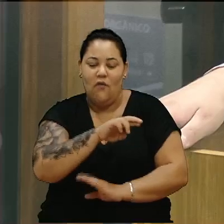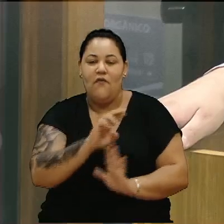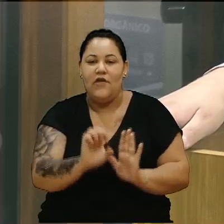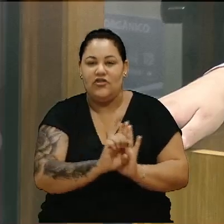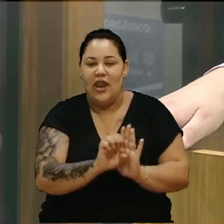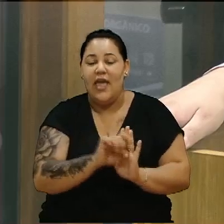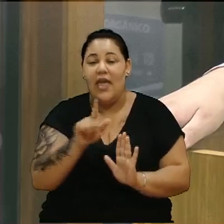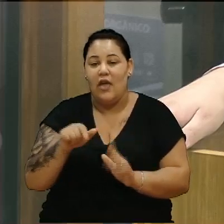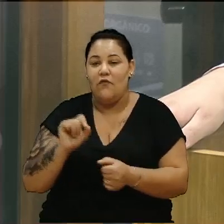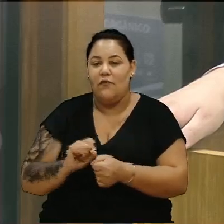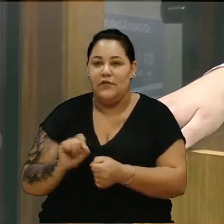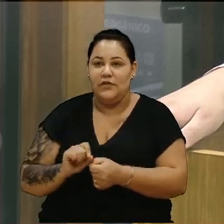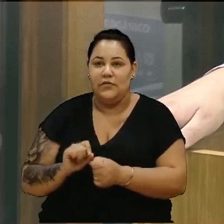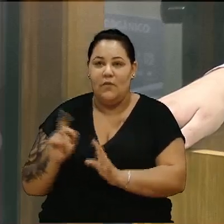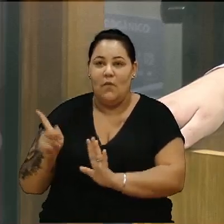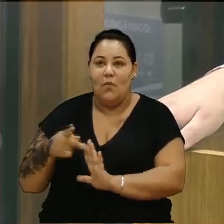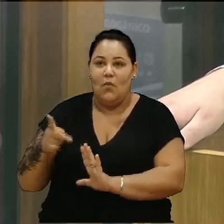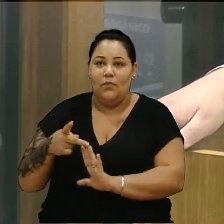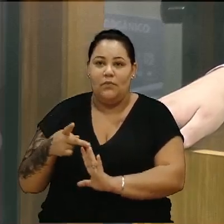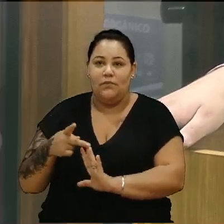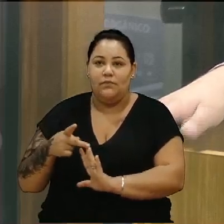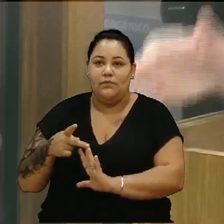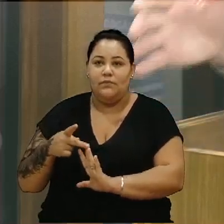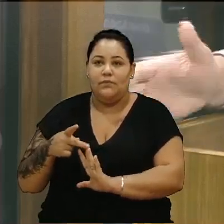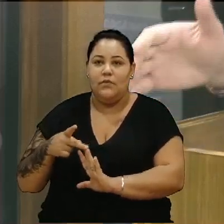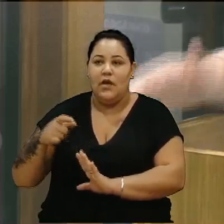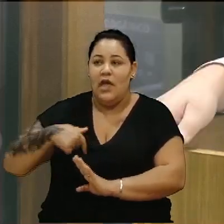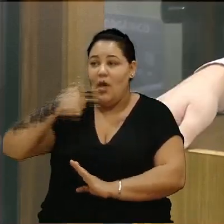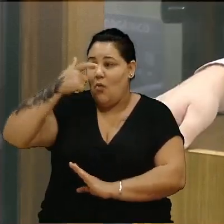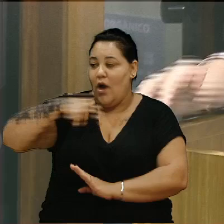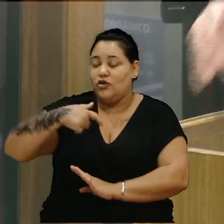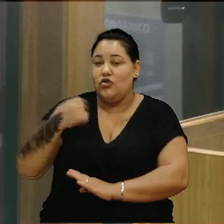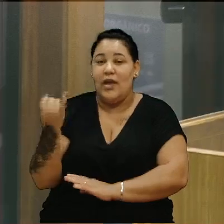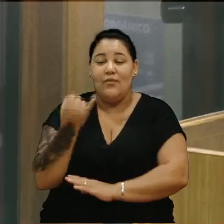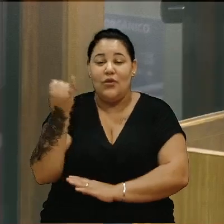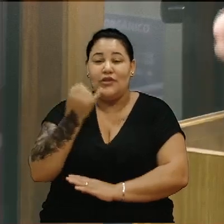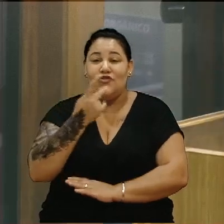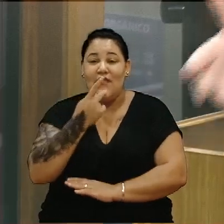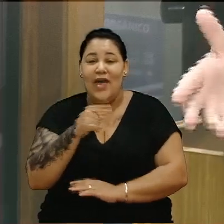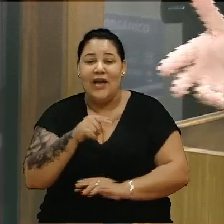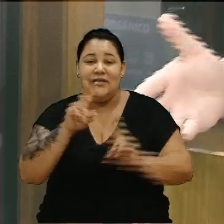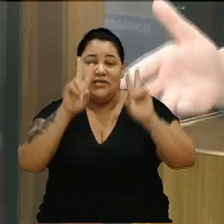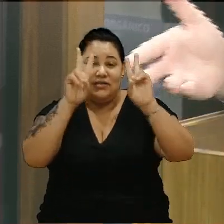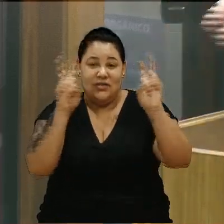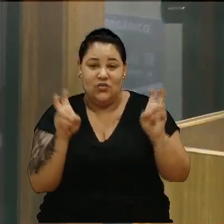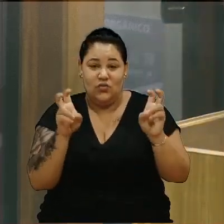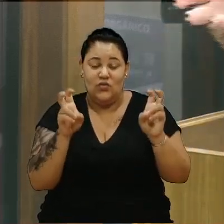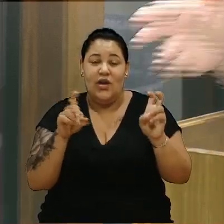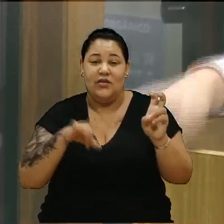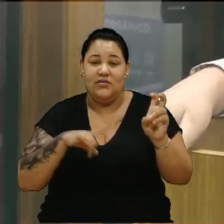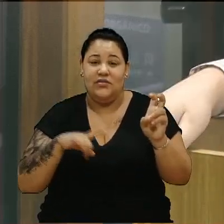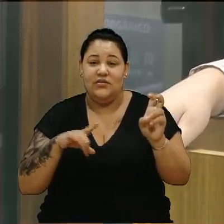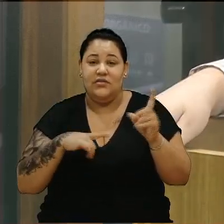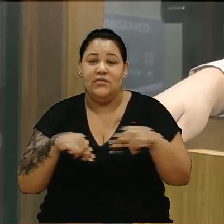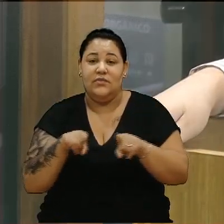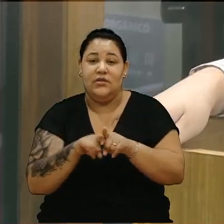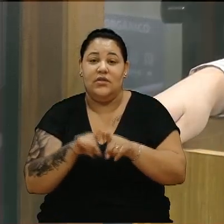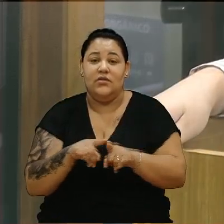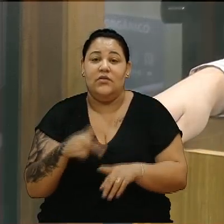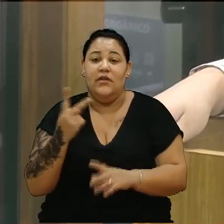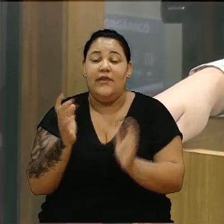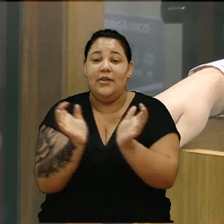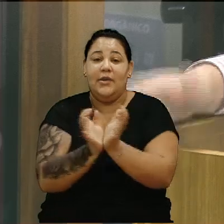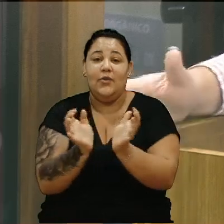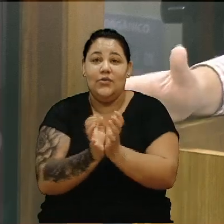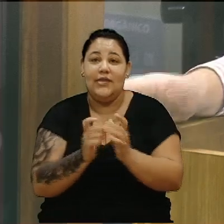este requerimento e acho que é importante dar ênfase a esse assunto, tendo visto que nós temos aqui pelo menos mais 2 colegas vereadores que são cristãos